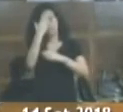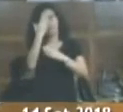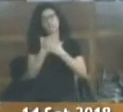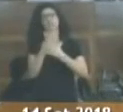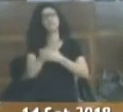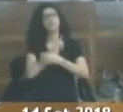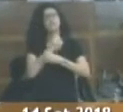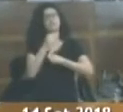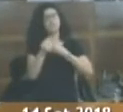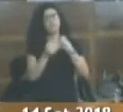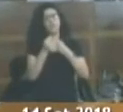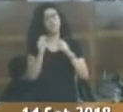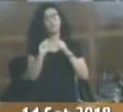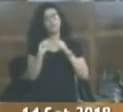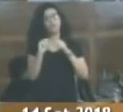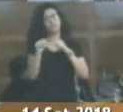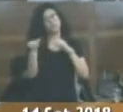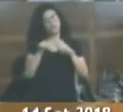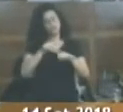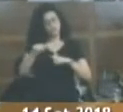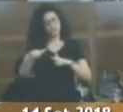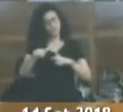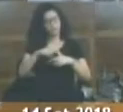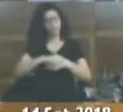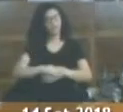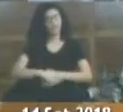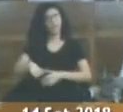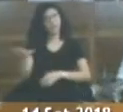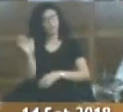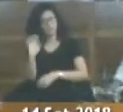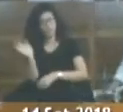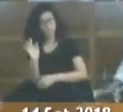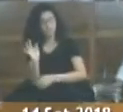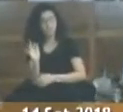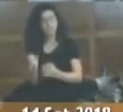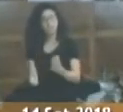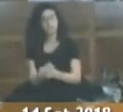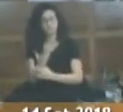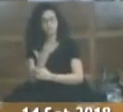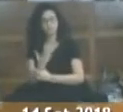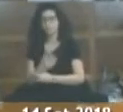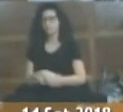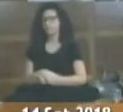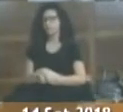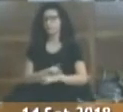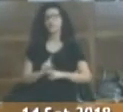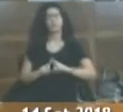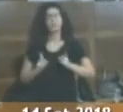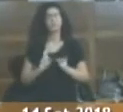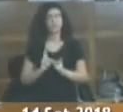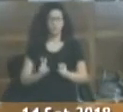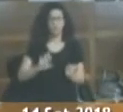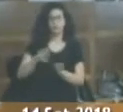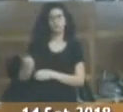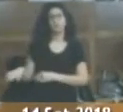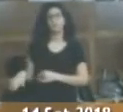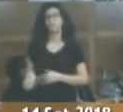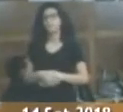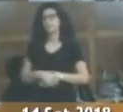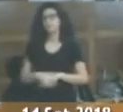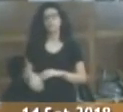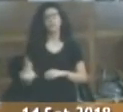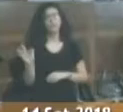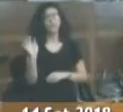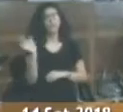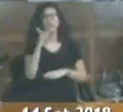ter condições de fazer essa universidade funcionar. Mas, vamos lá. A